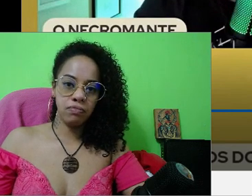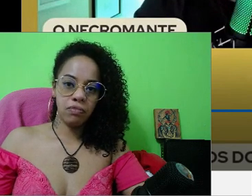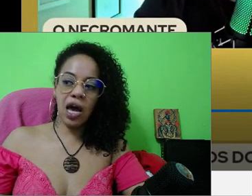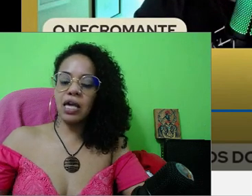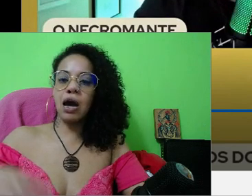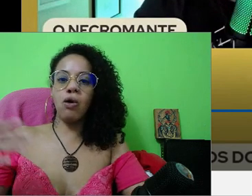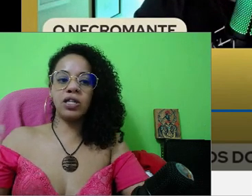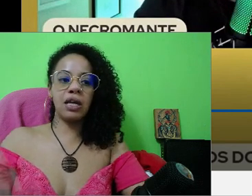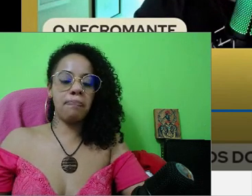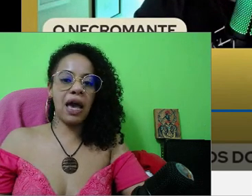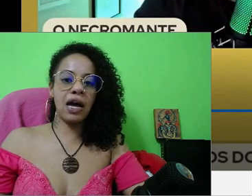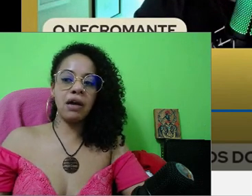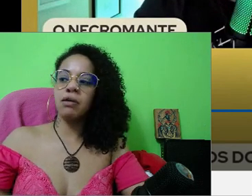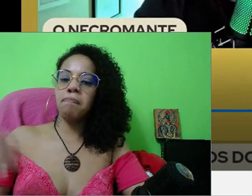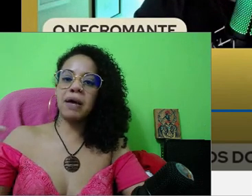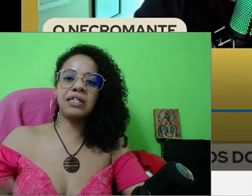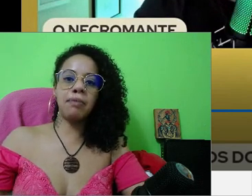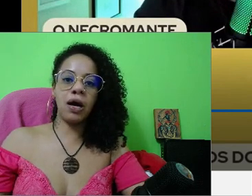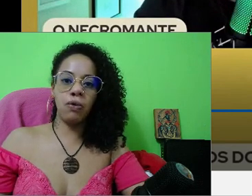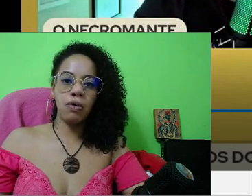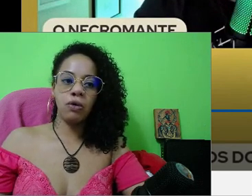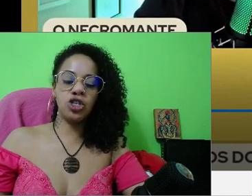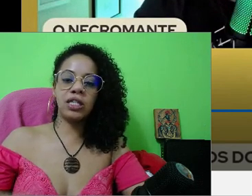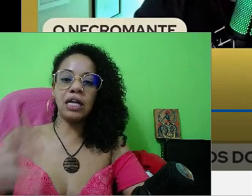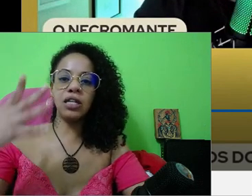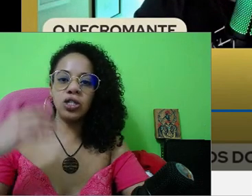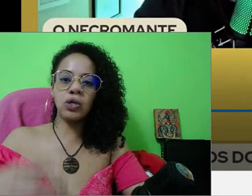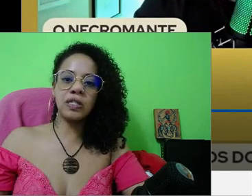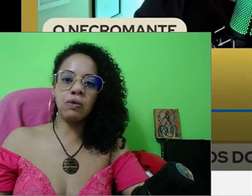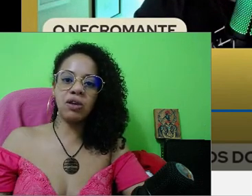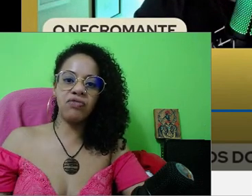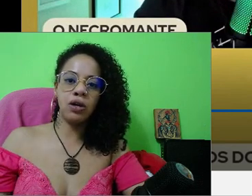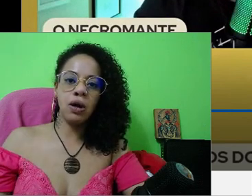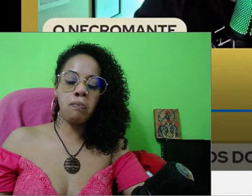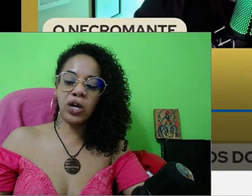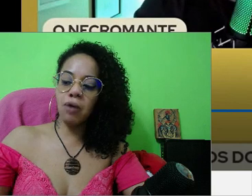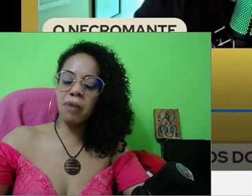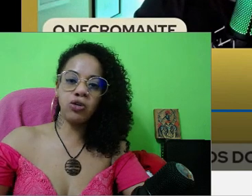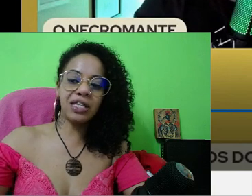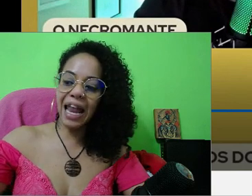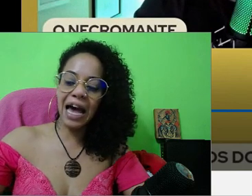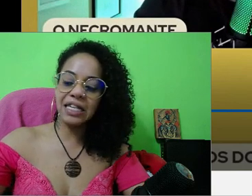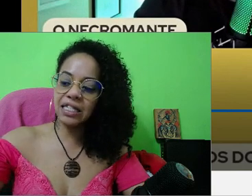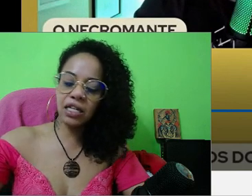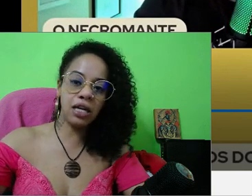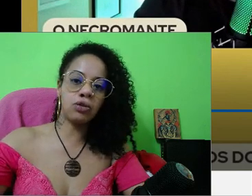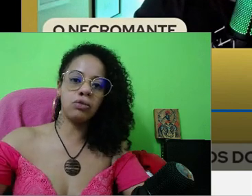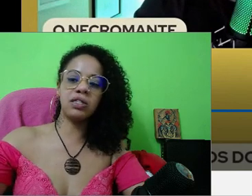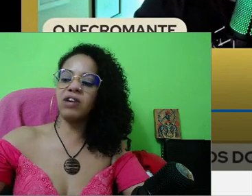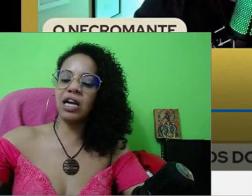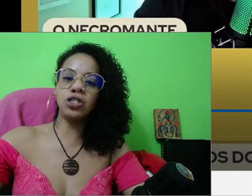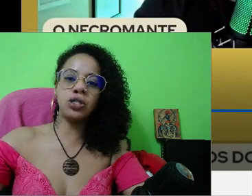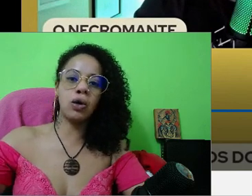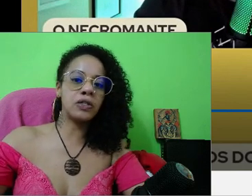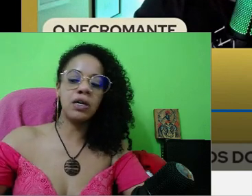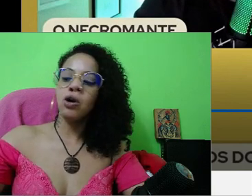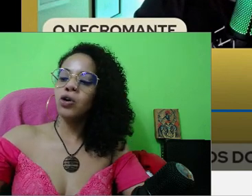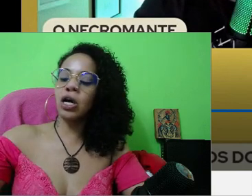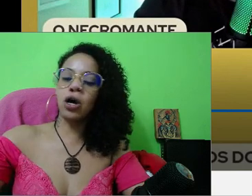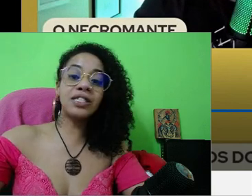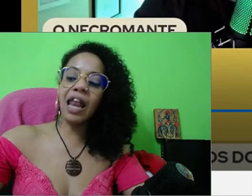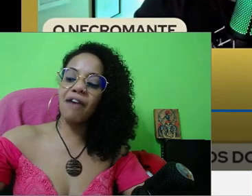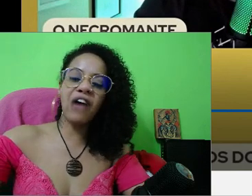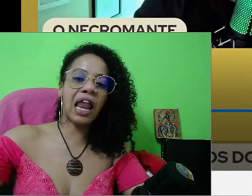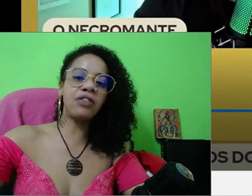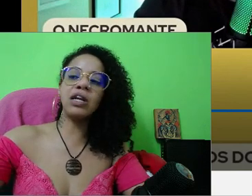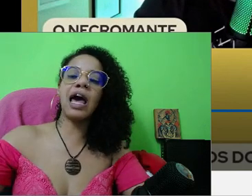né aí a outra pega passa mal de tanta distorção que vê porque é o bagulho tá lá escrito você vai lá e distorce